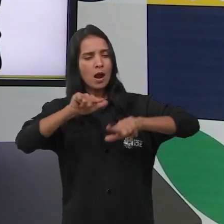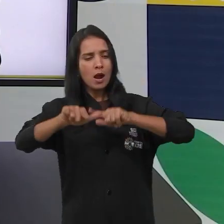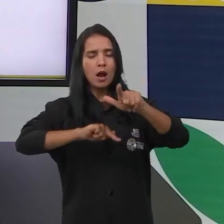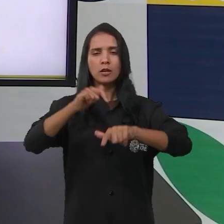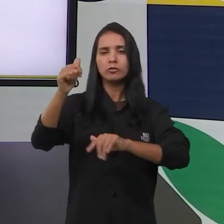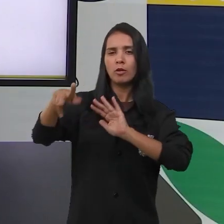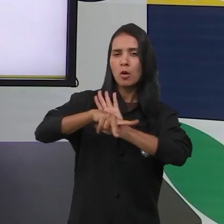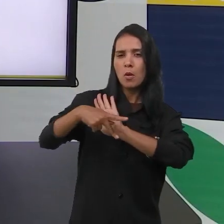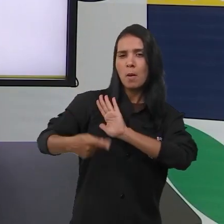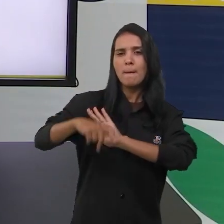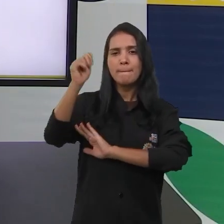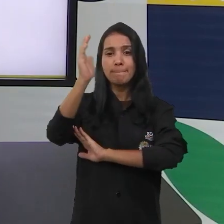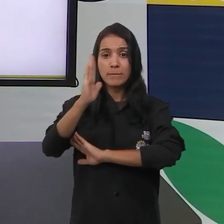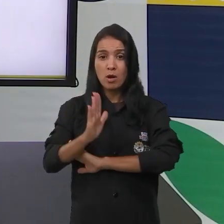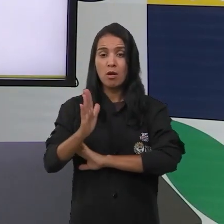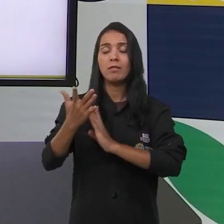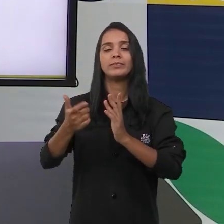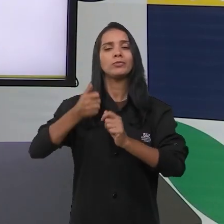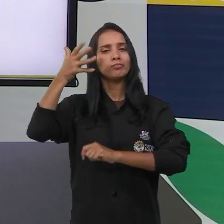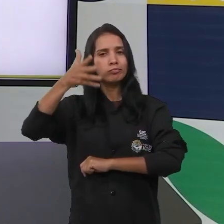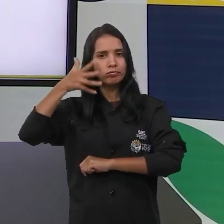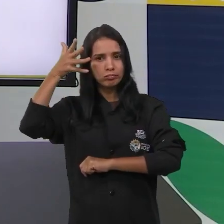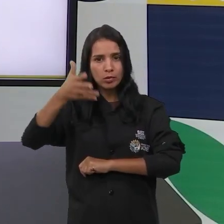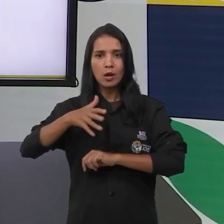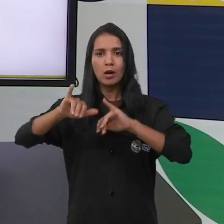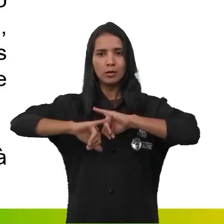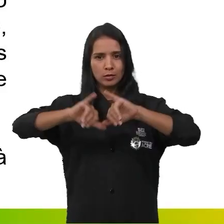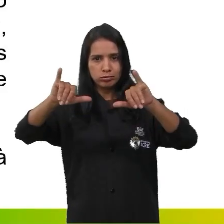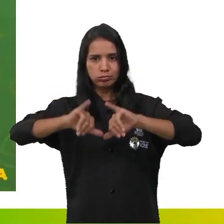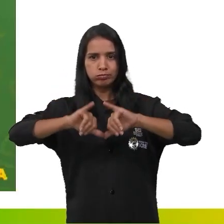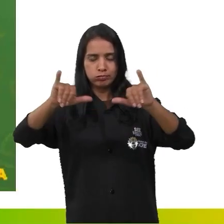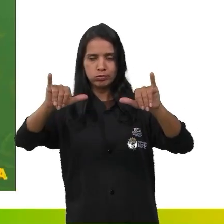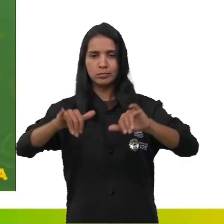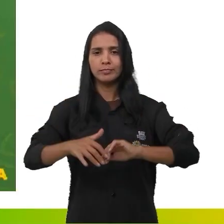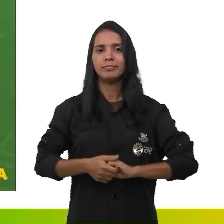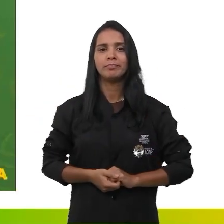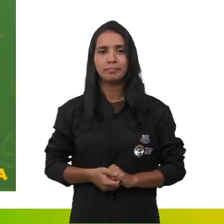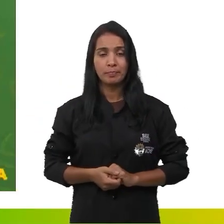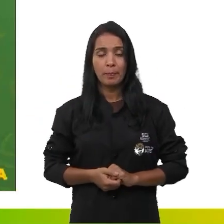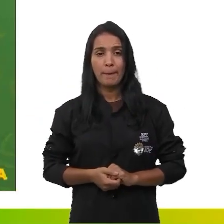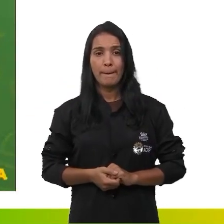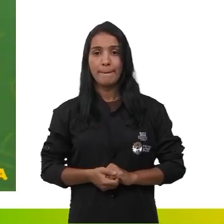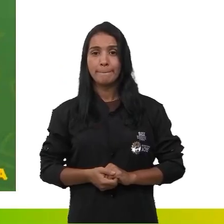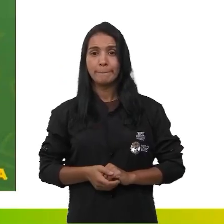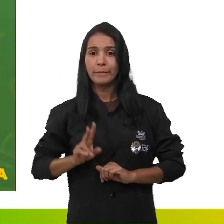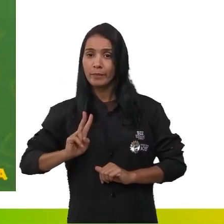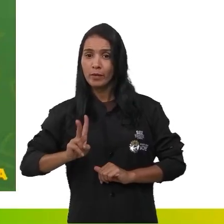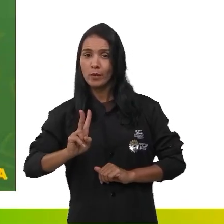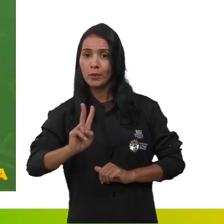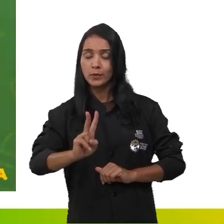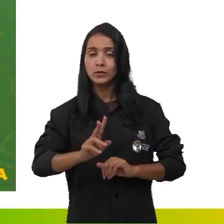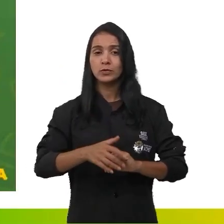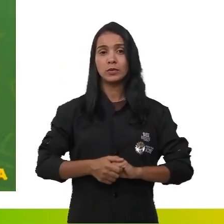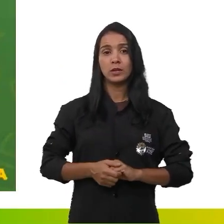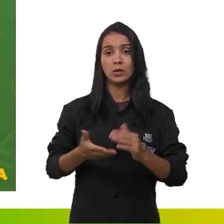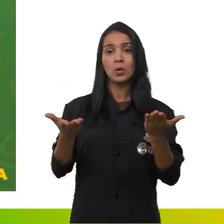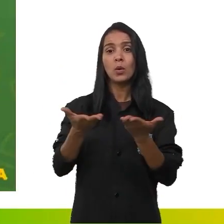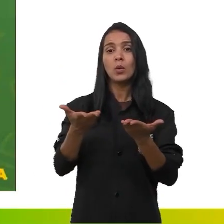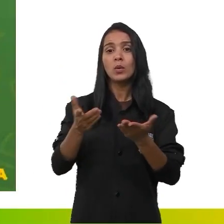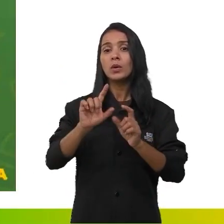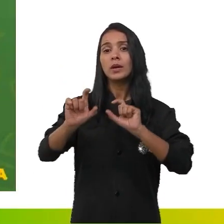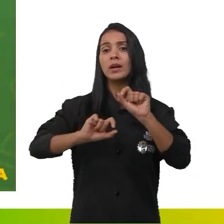ele discursava e dava o seu recado. Continuando aqui, vamos falar agora de